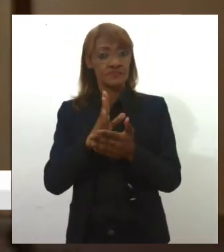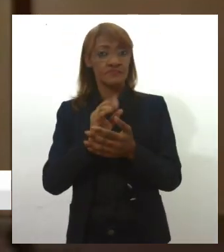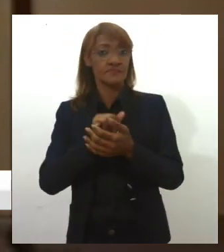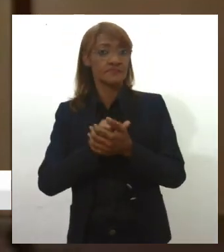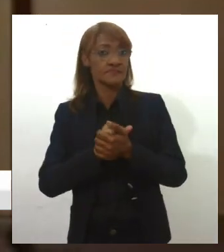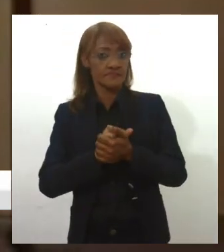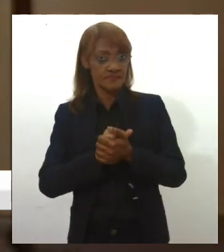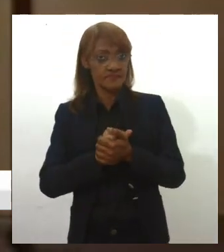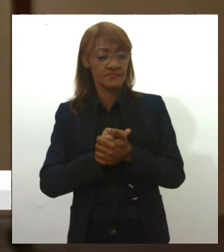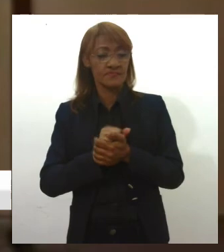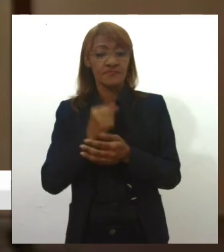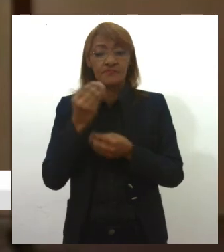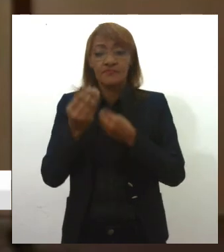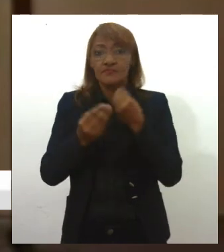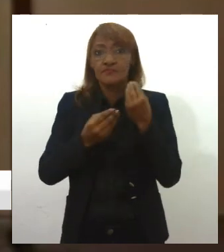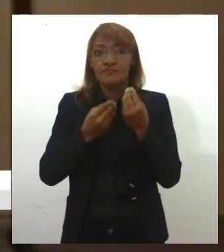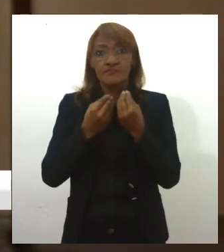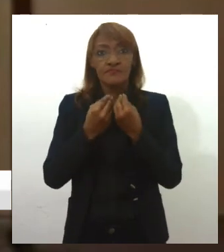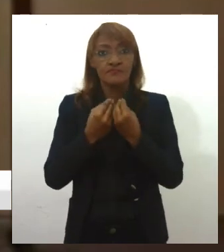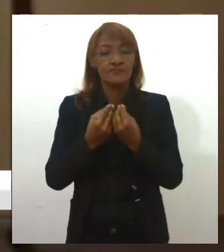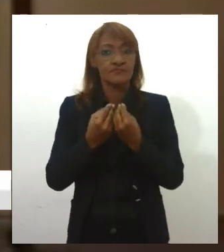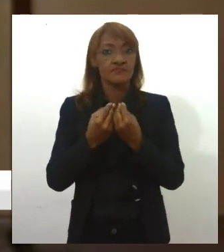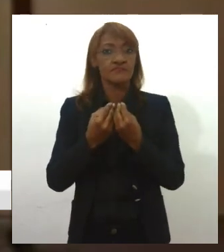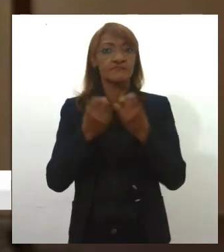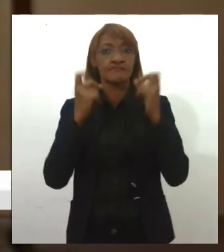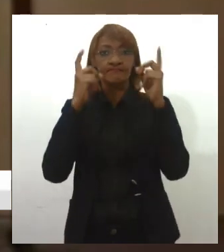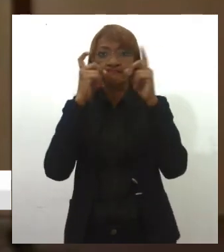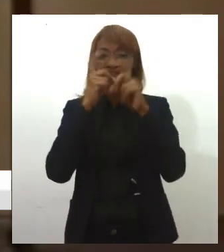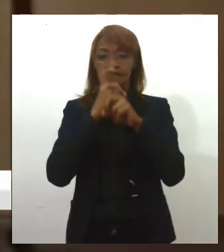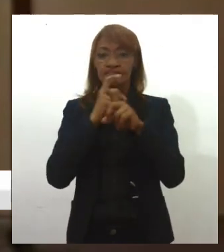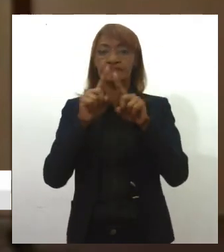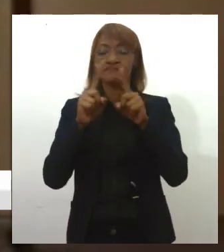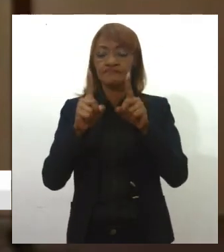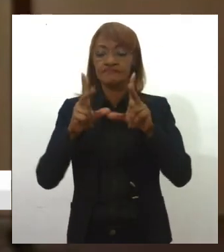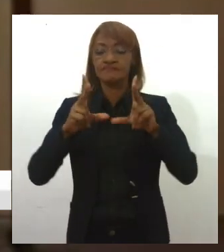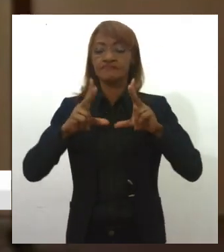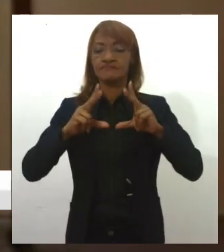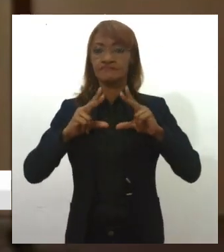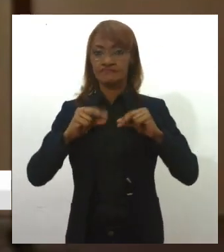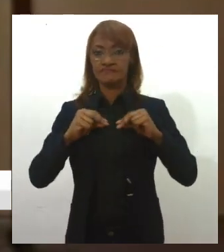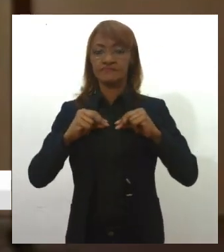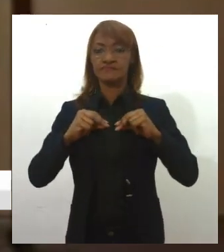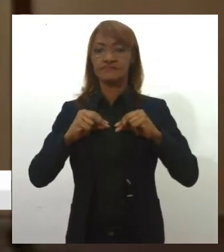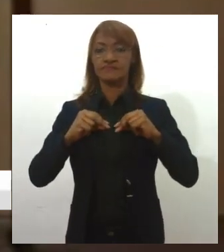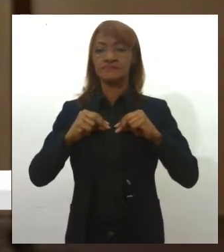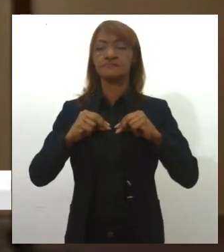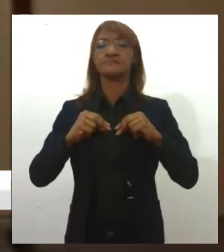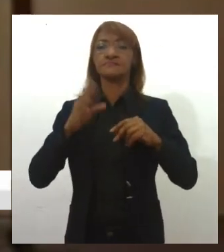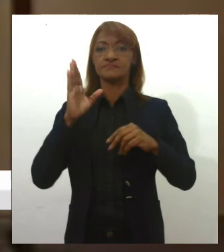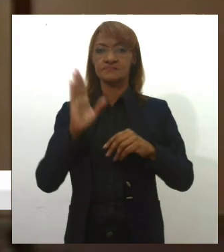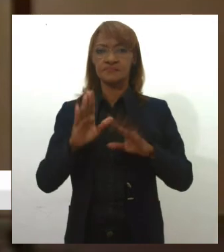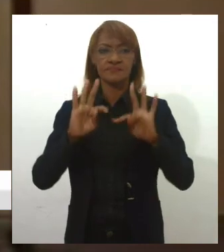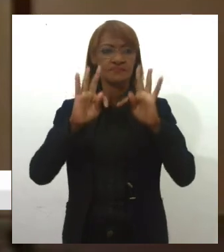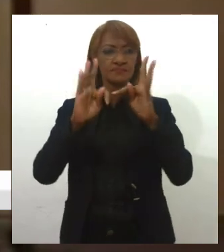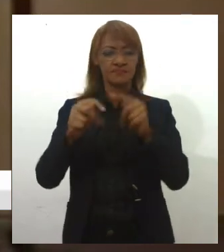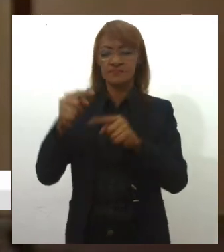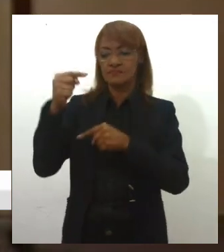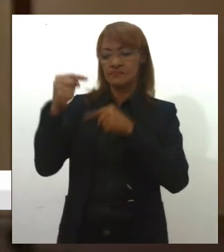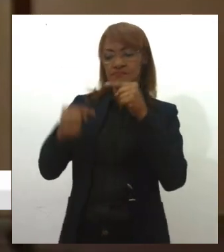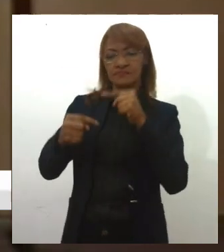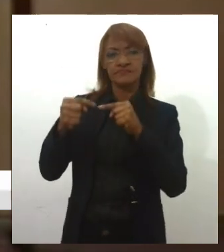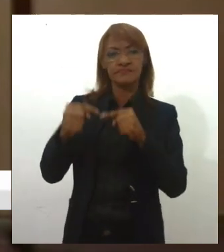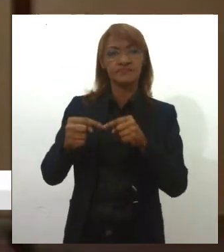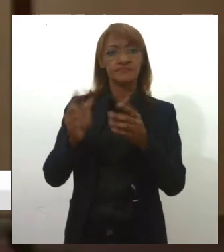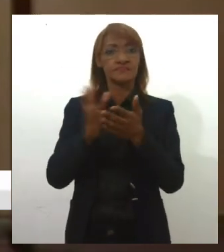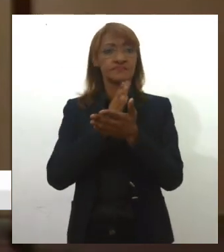da complexidade que é, merece ser melhor discutida. Por pais que já adotam o modelo, por